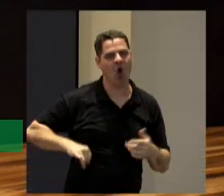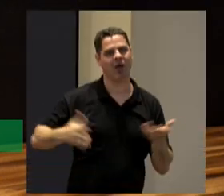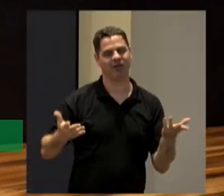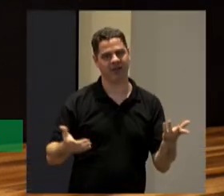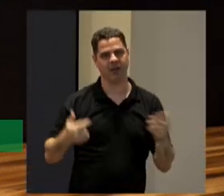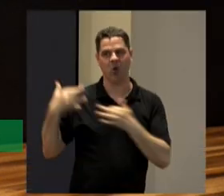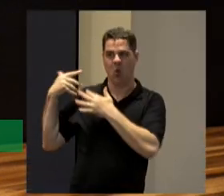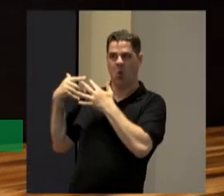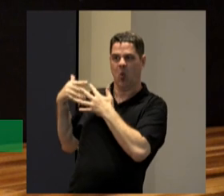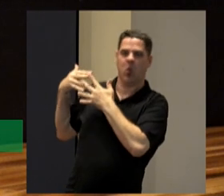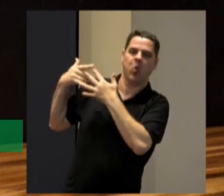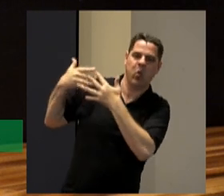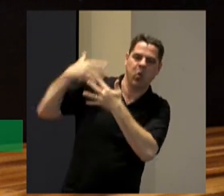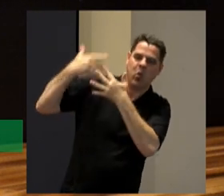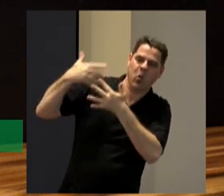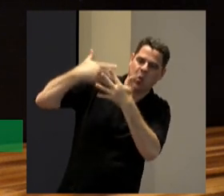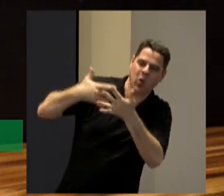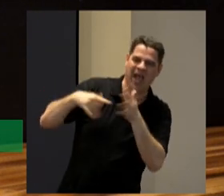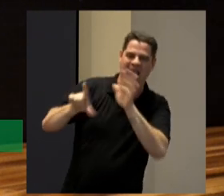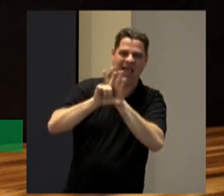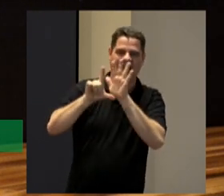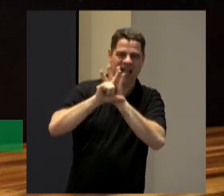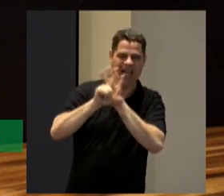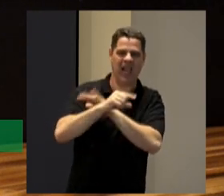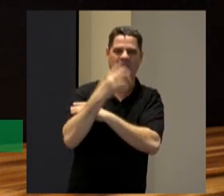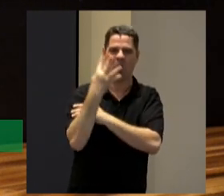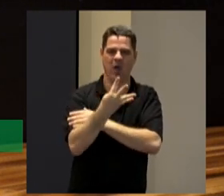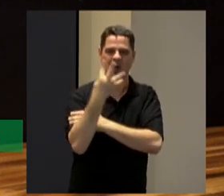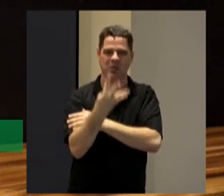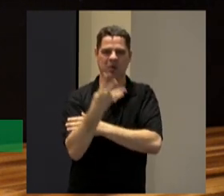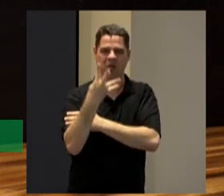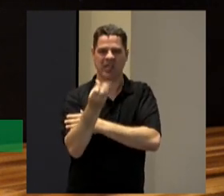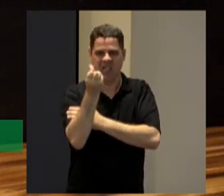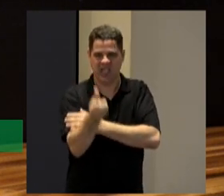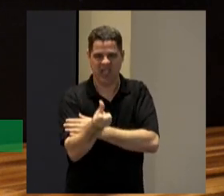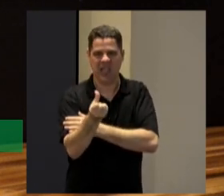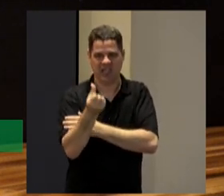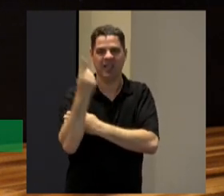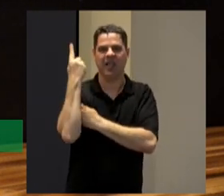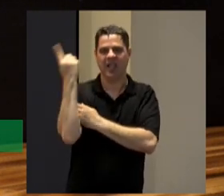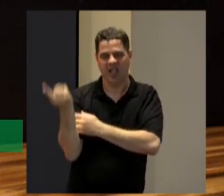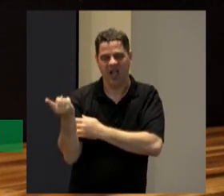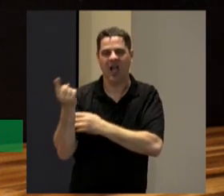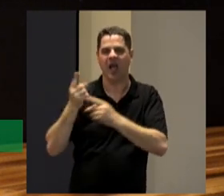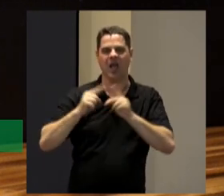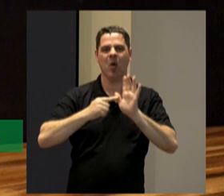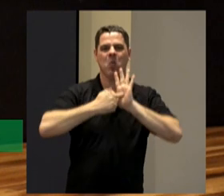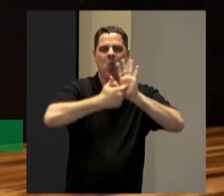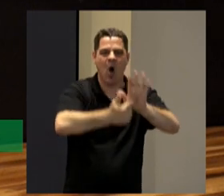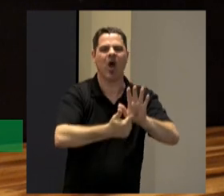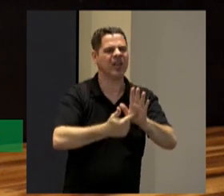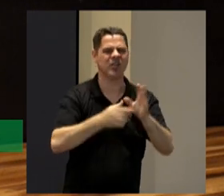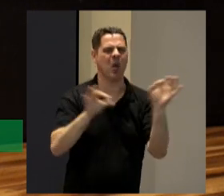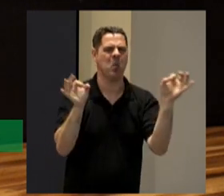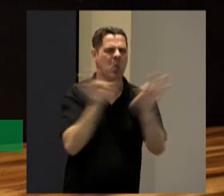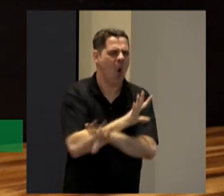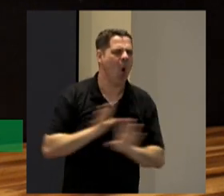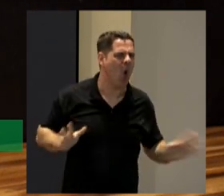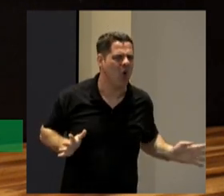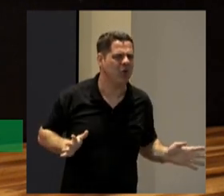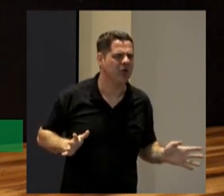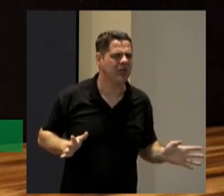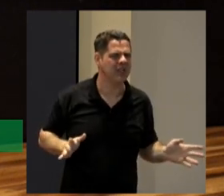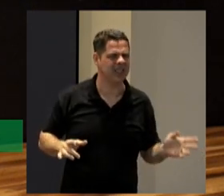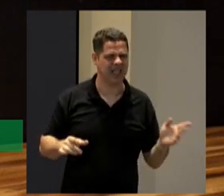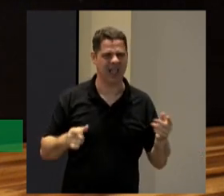longo do tempo, a gente vai falar daquela lei 4.446, ponto, e ali morreu como ali